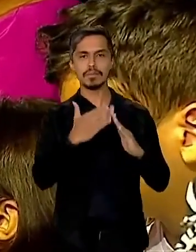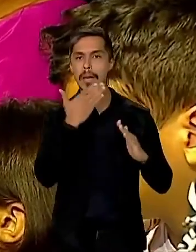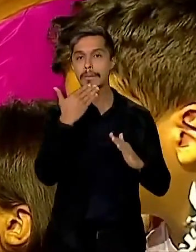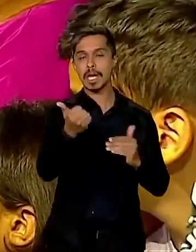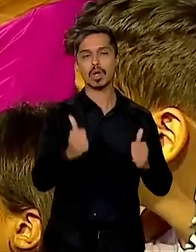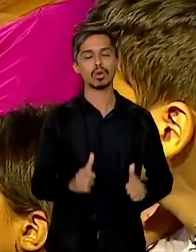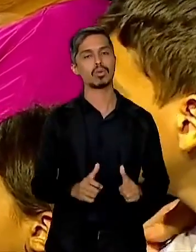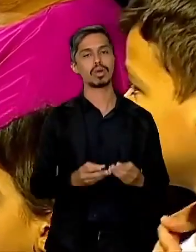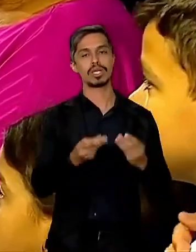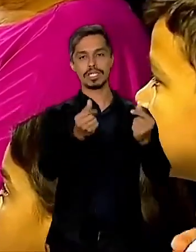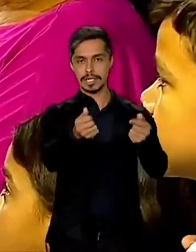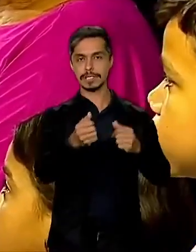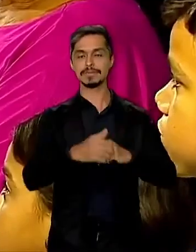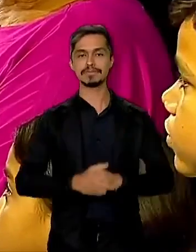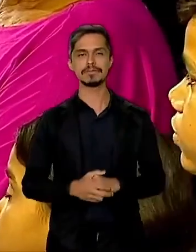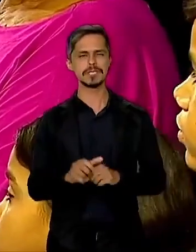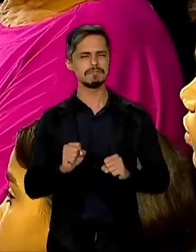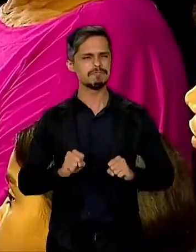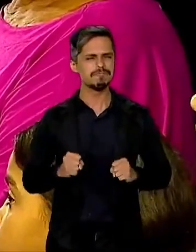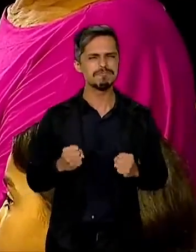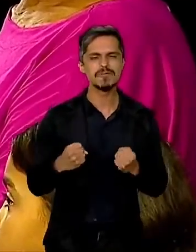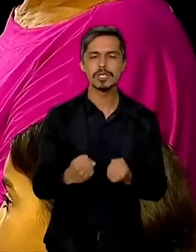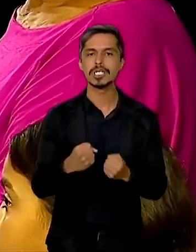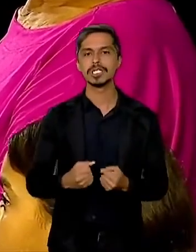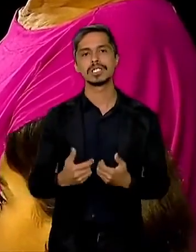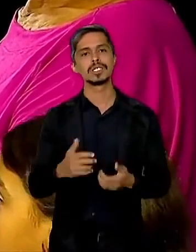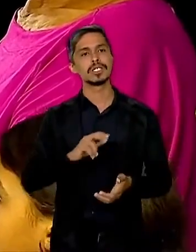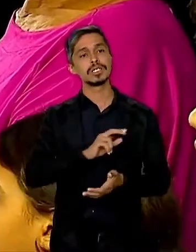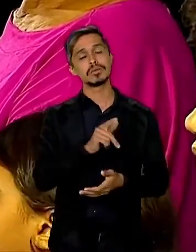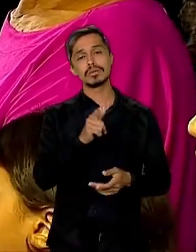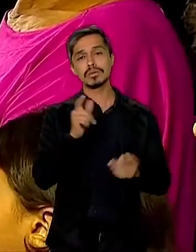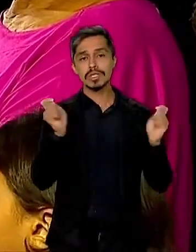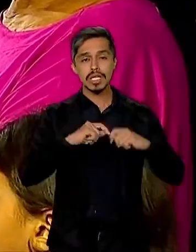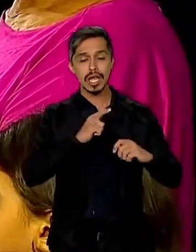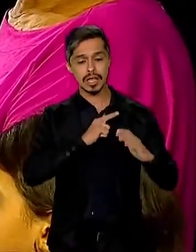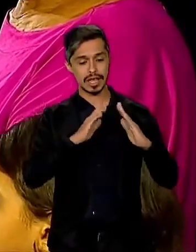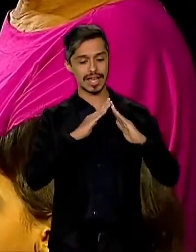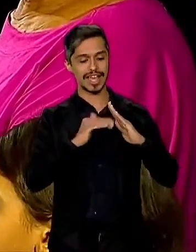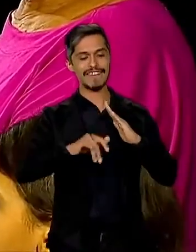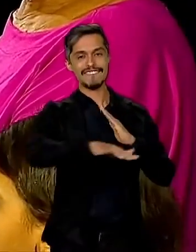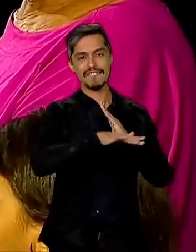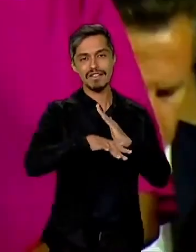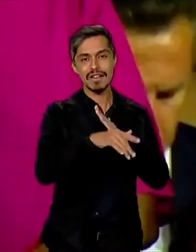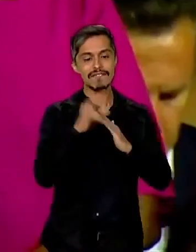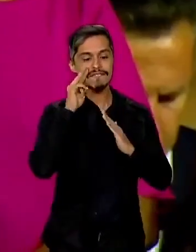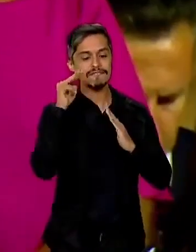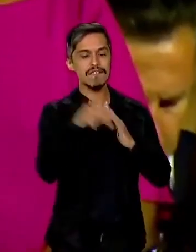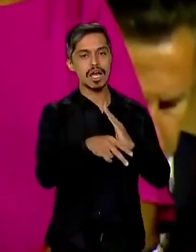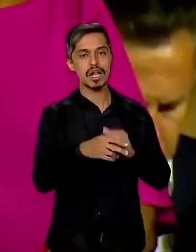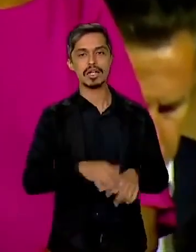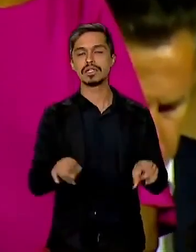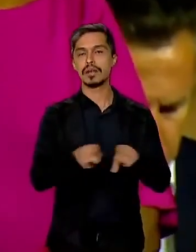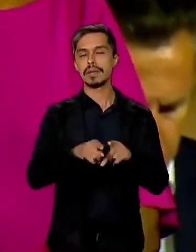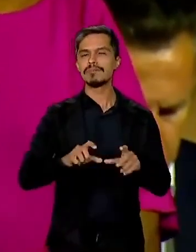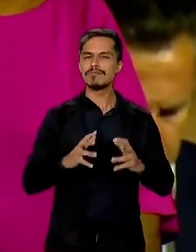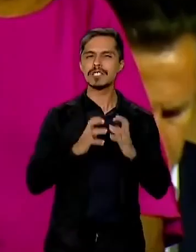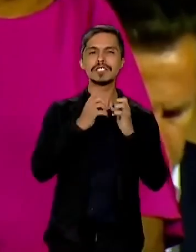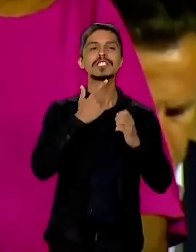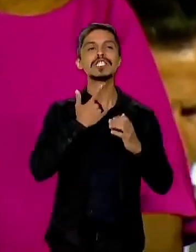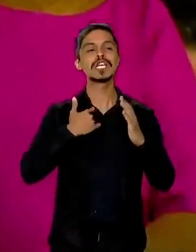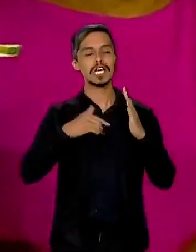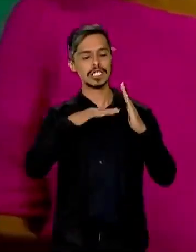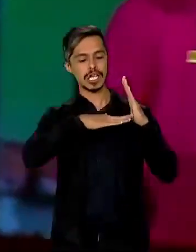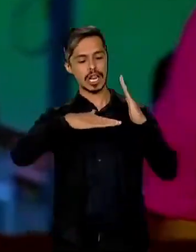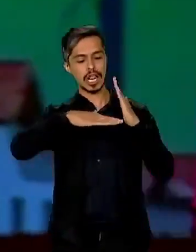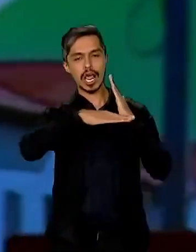melhor qualidade. Eu briguei para que tivesse varanda. Eu briguei para que tivesse uma área. Eu briguei